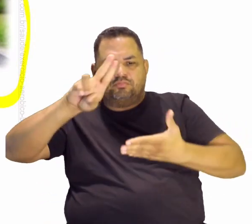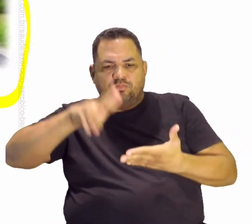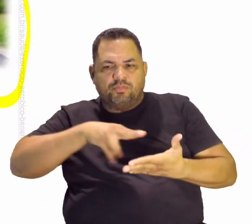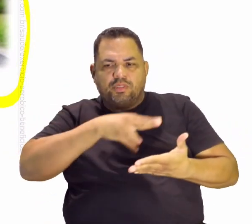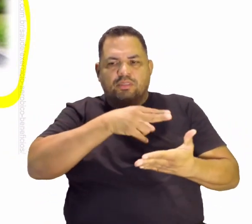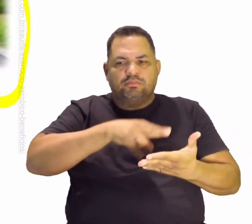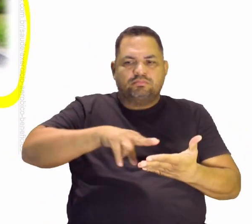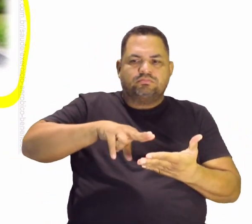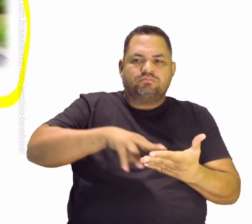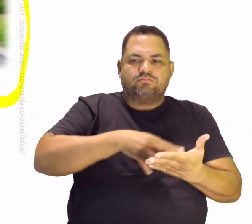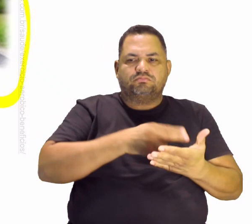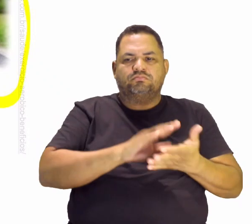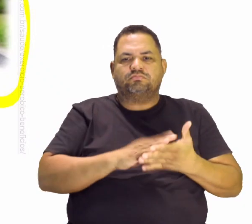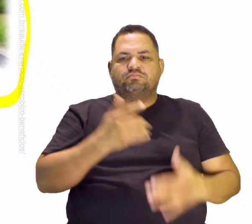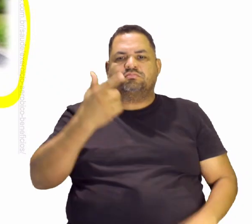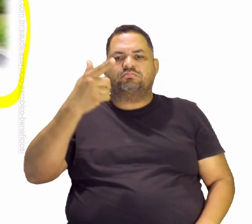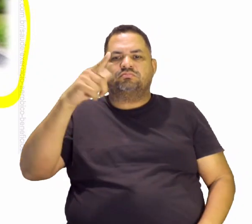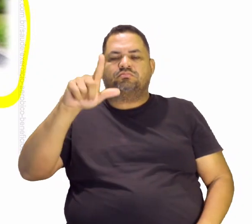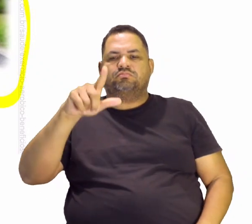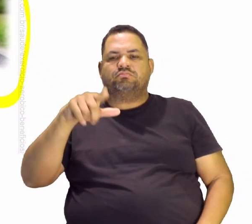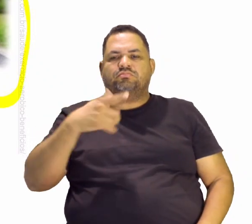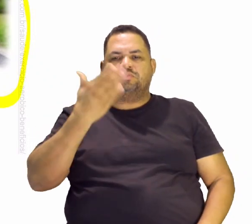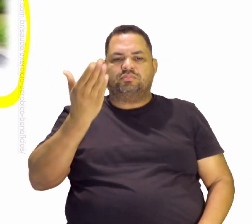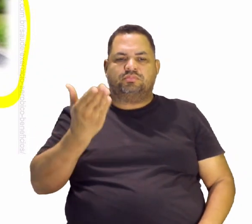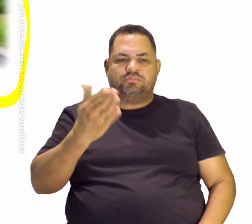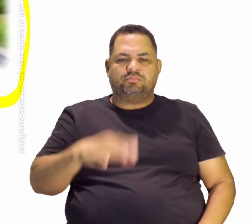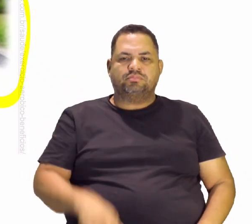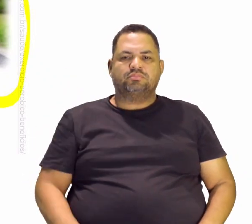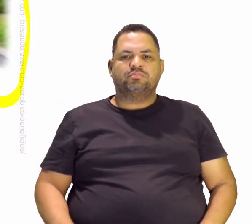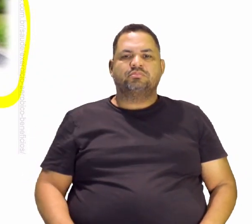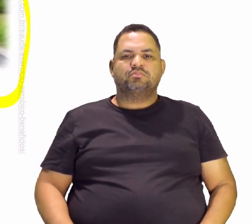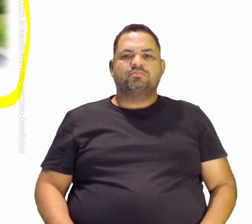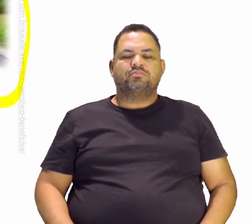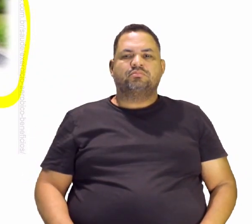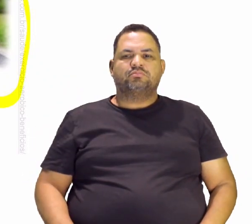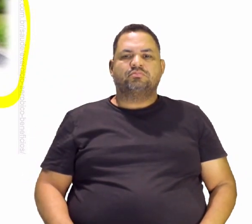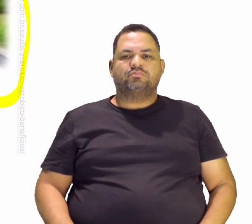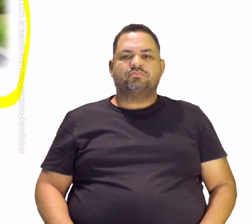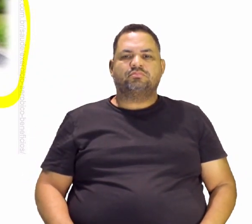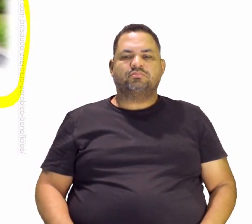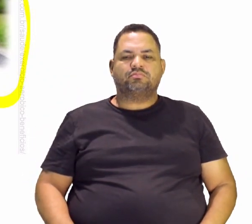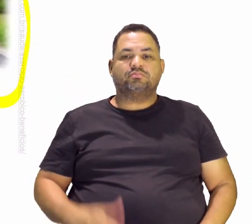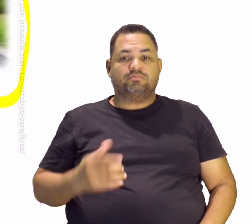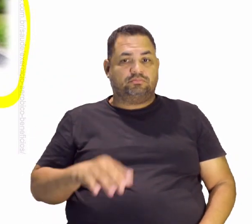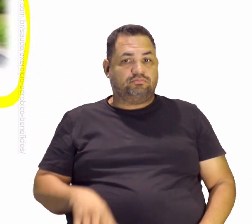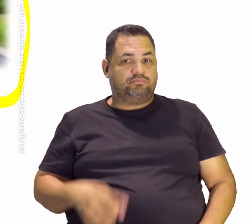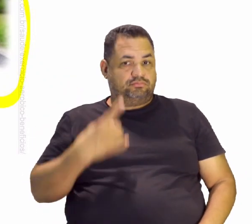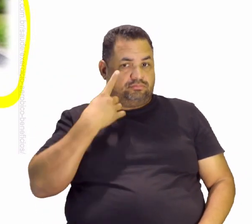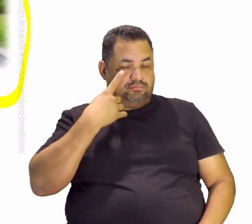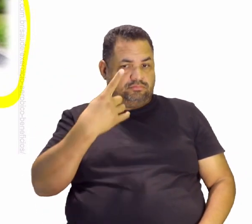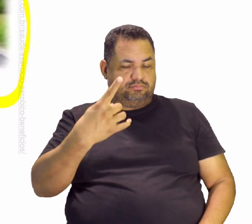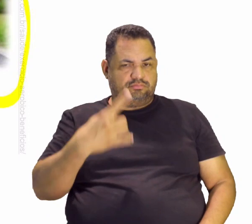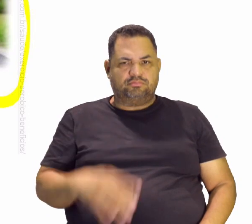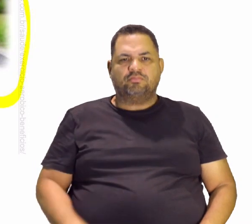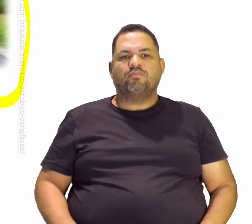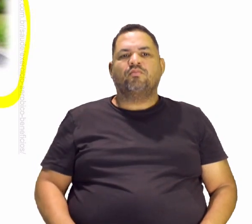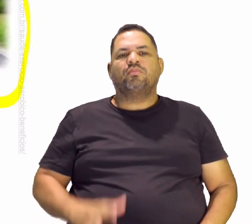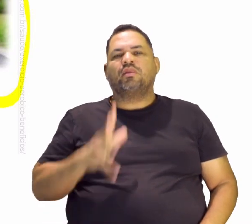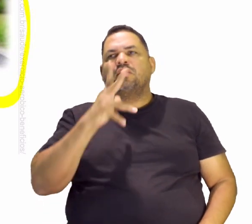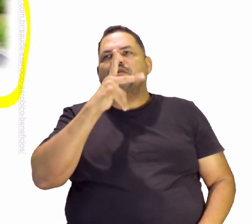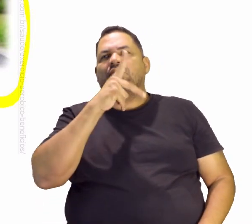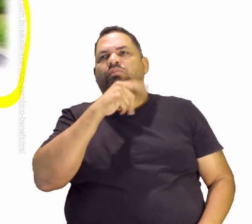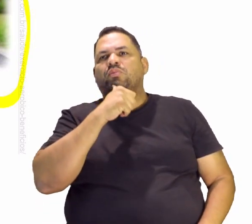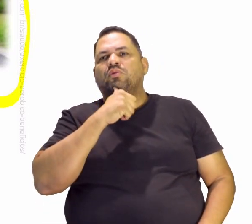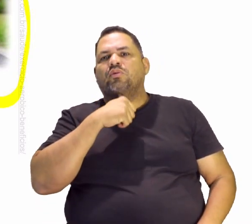e conseguem realizar isso por muito mais tempo, tá aí um segredo, se vocês observarem, eu